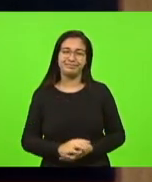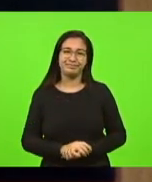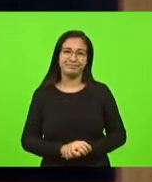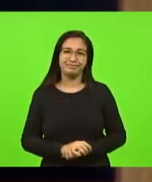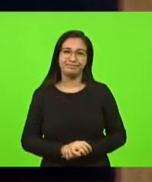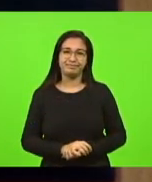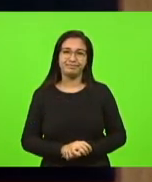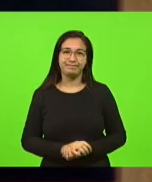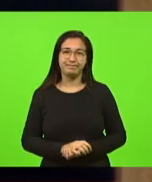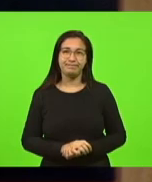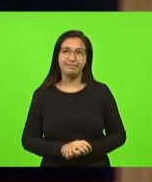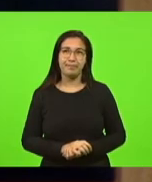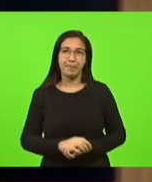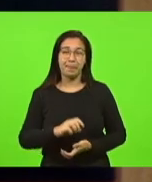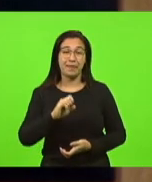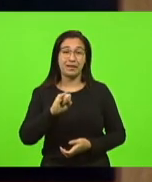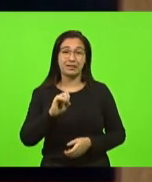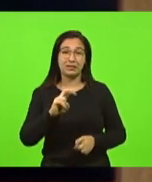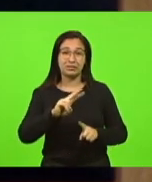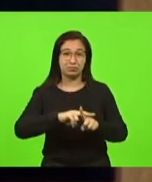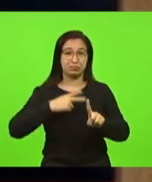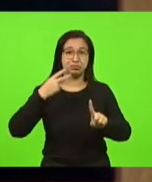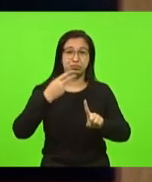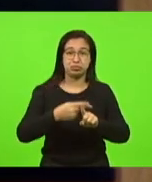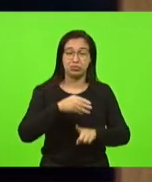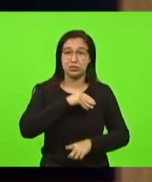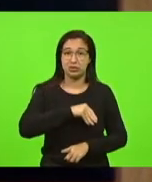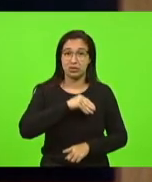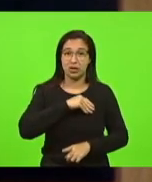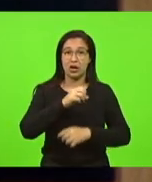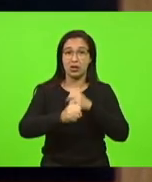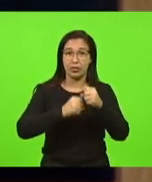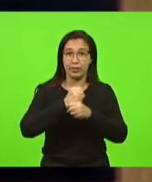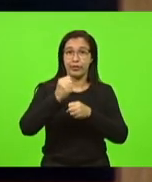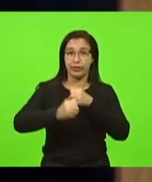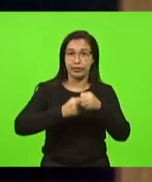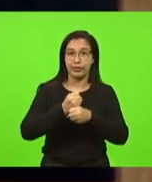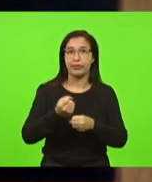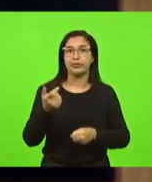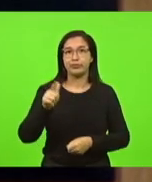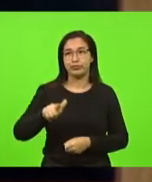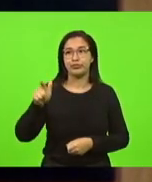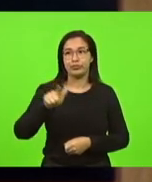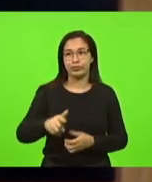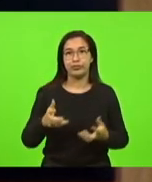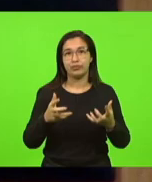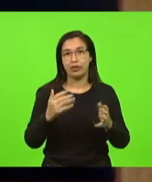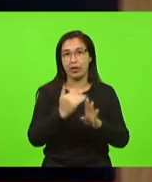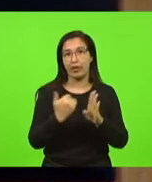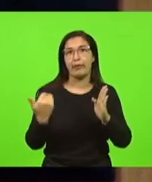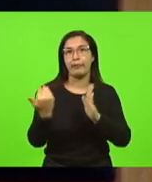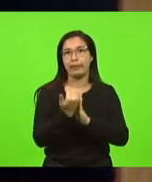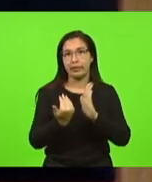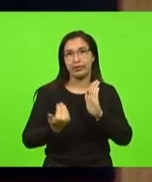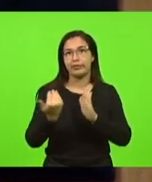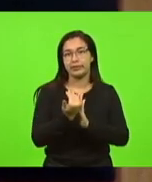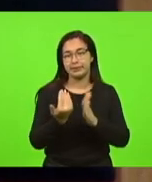que ganha. Se dobrar o salário, no outro ano quer ir de novo, e de novo, e de novo, e de novo. Então, só